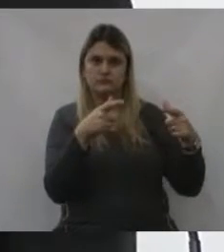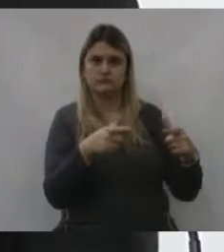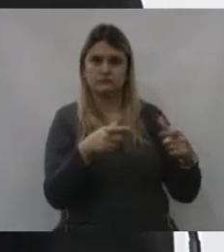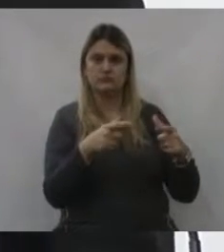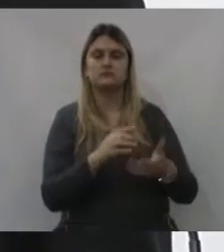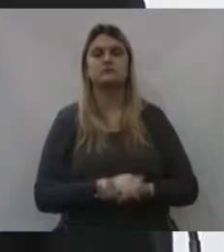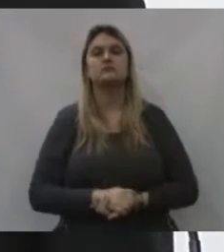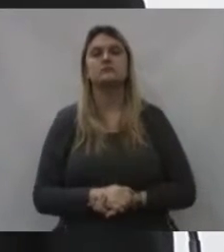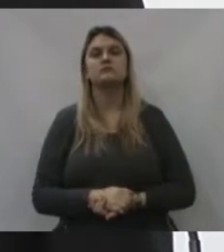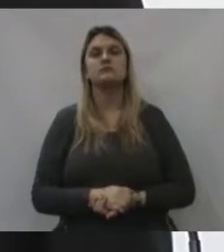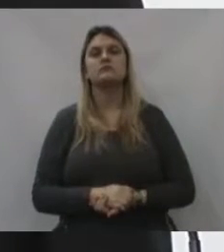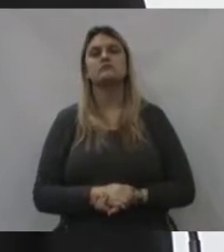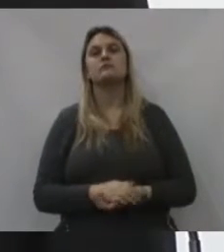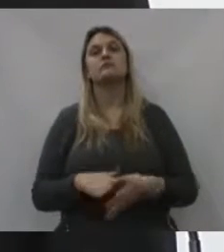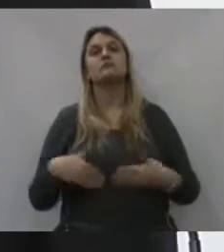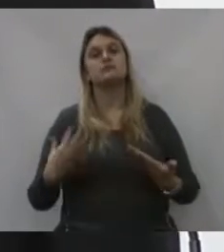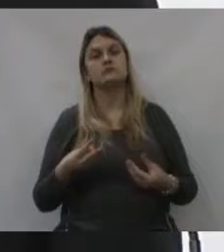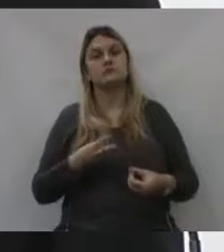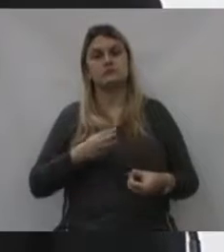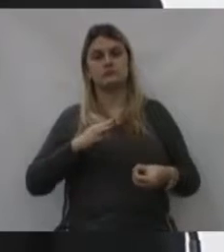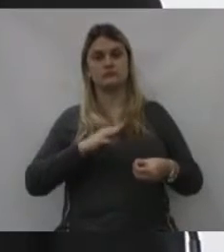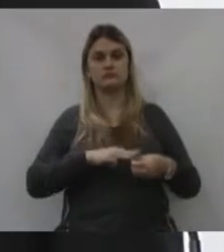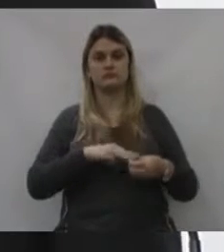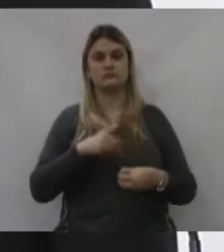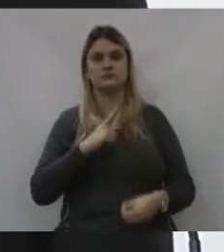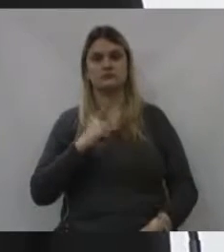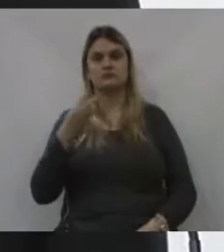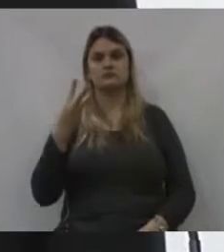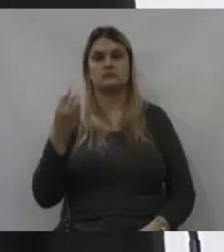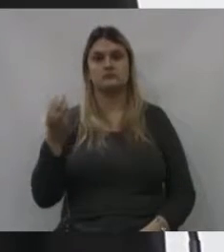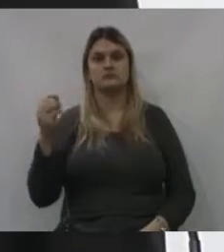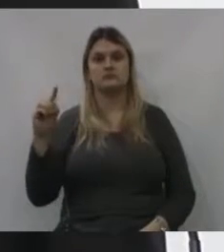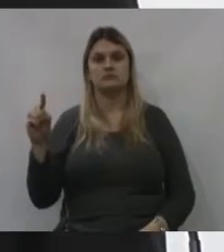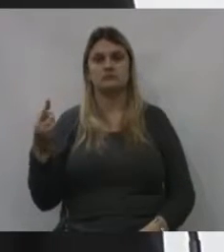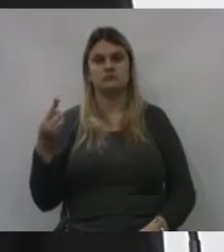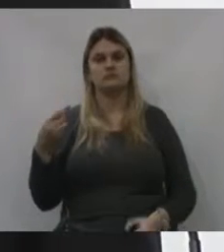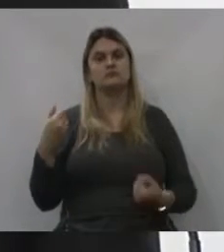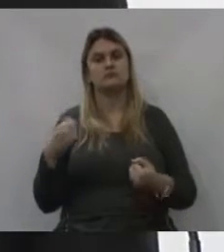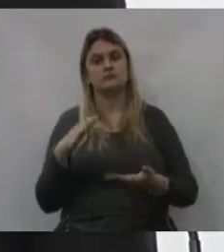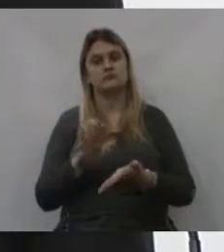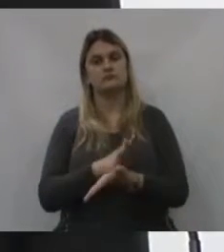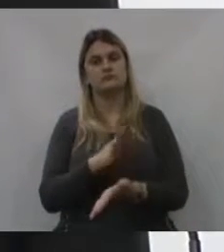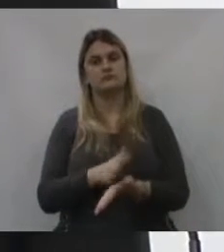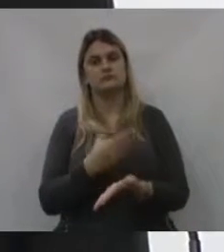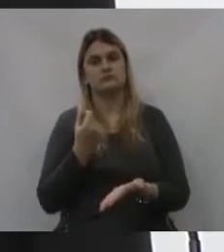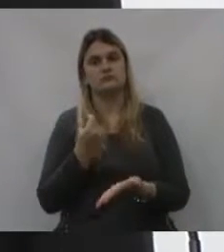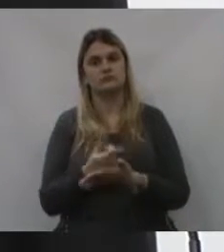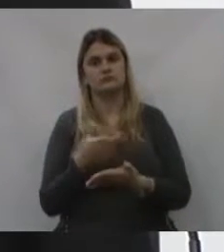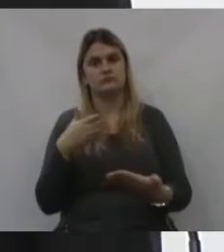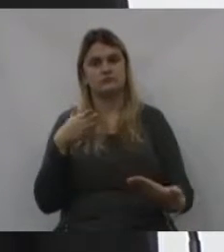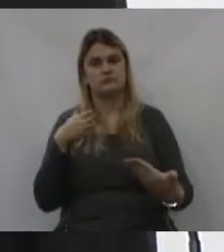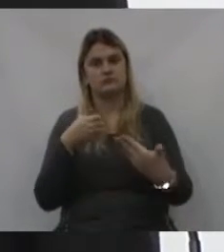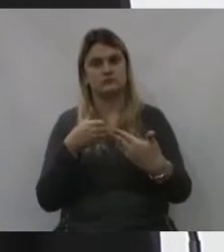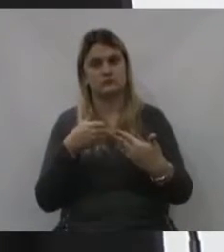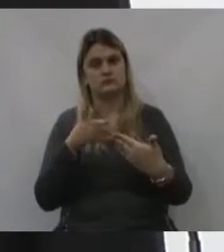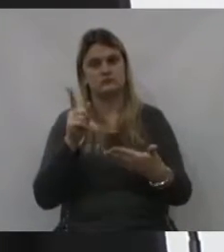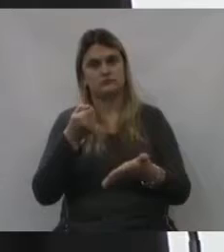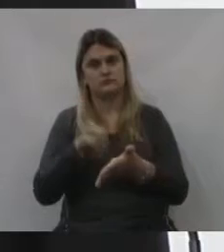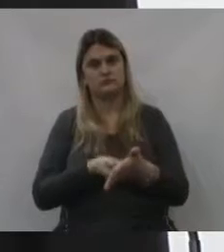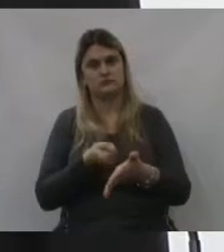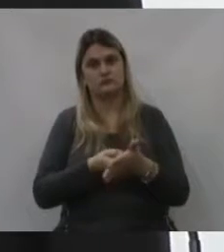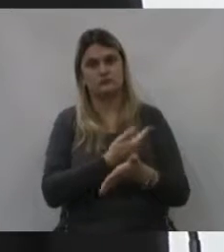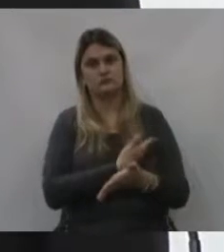se colocando esse alimento. Então, e o município tem em torno de 300 mil por ano que ele tem que gastar com a compra direta,